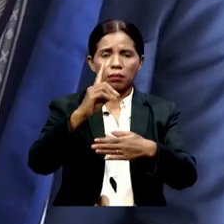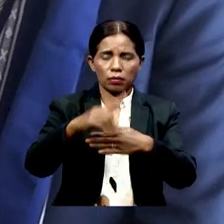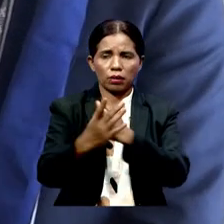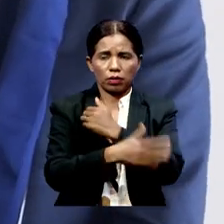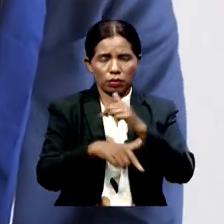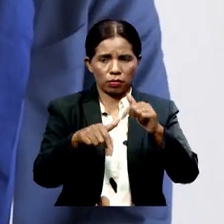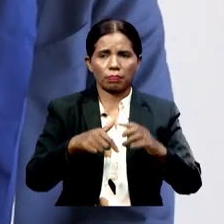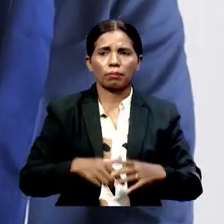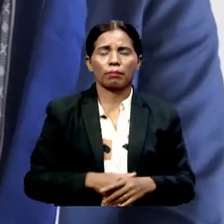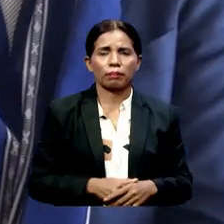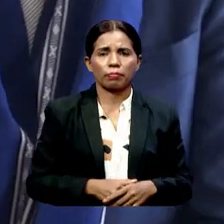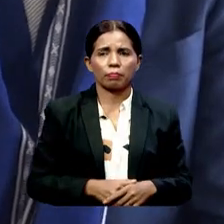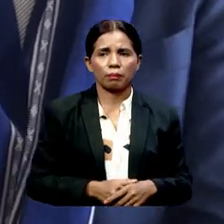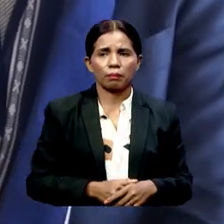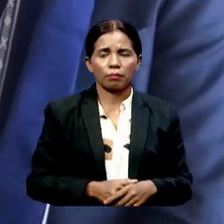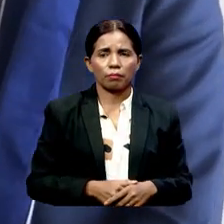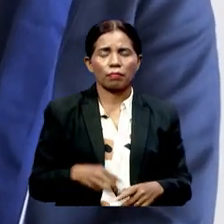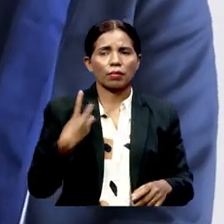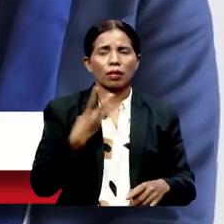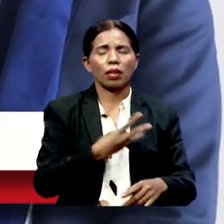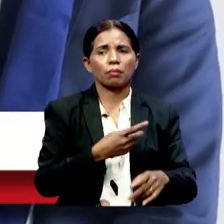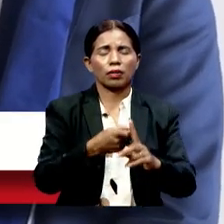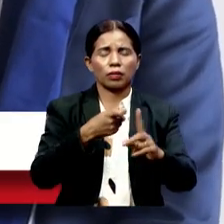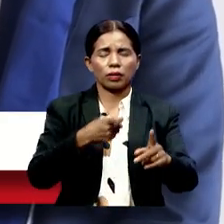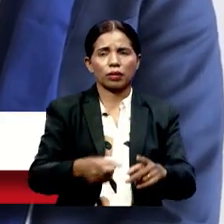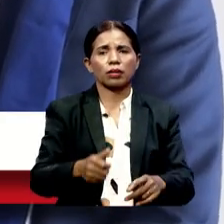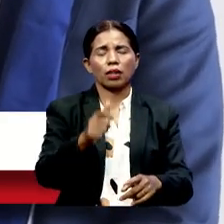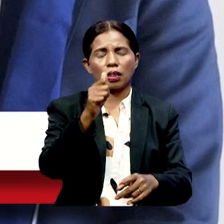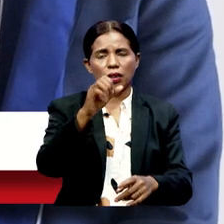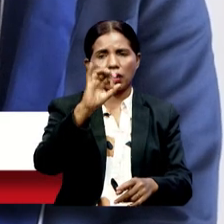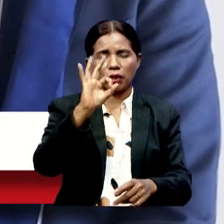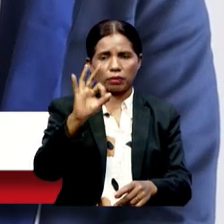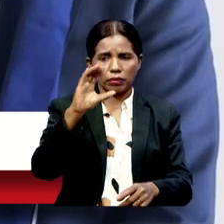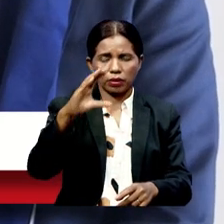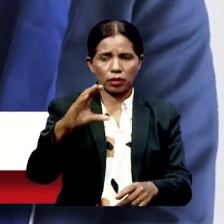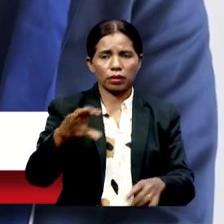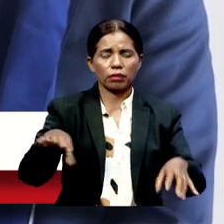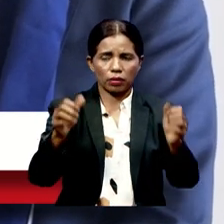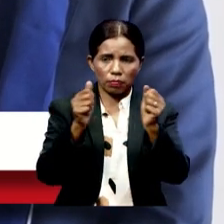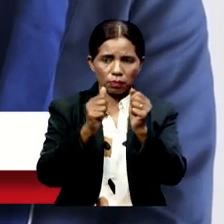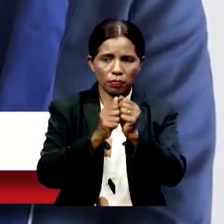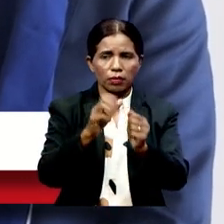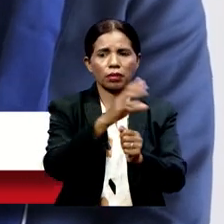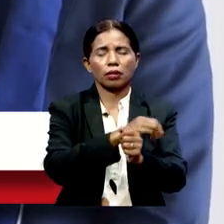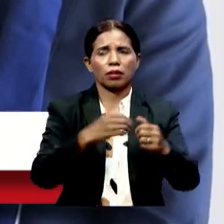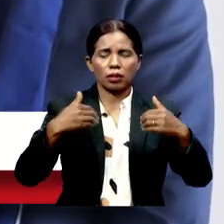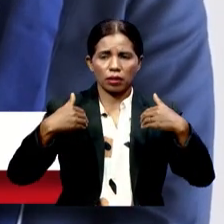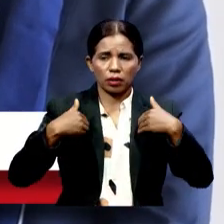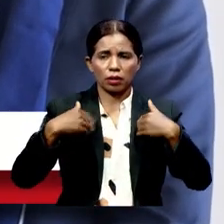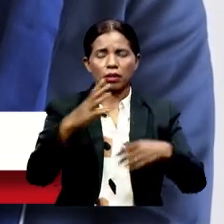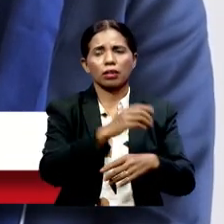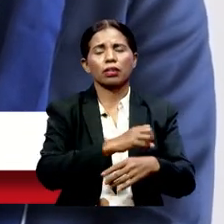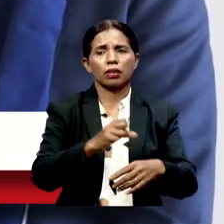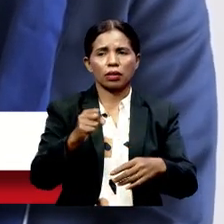So IFC works Ami husi IFC coopera hamutu ho sektor privado iha modalidade assistência direta